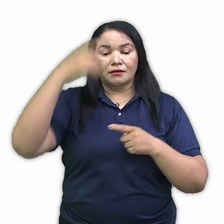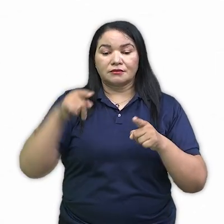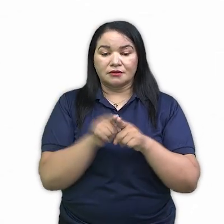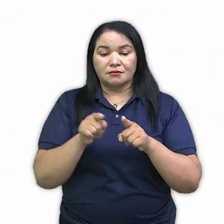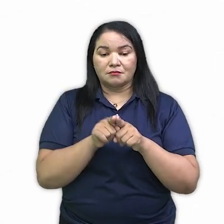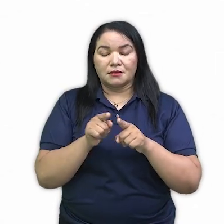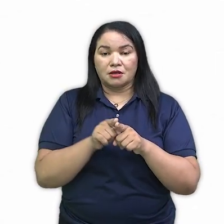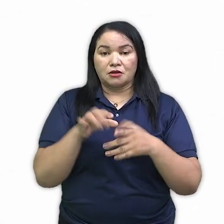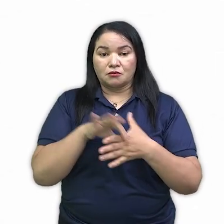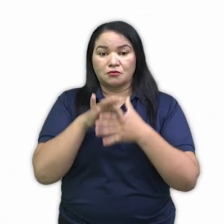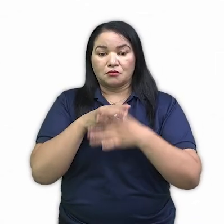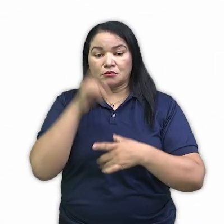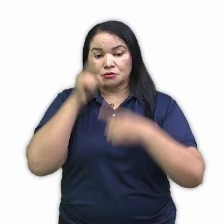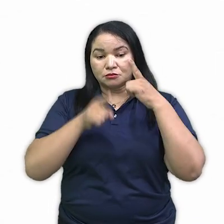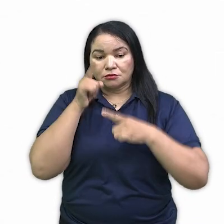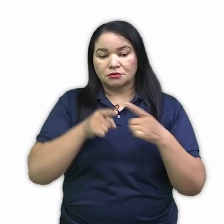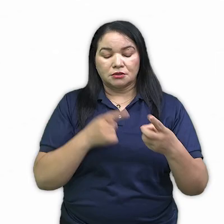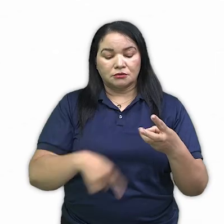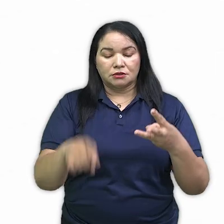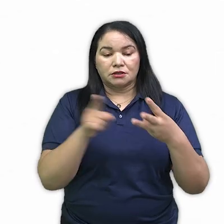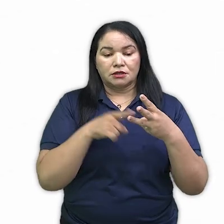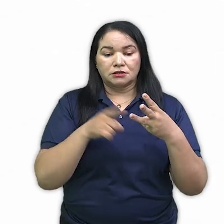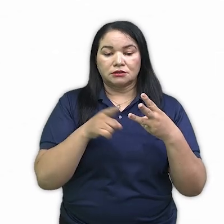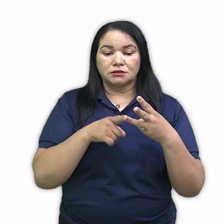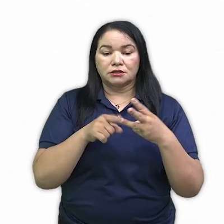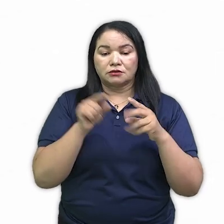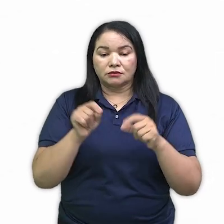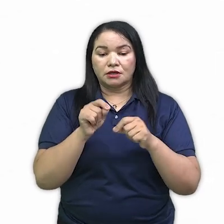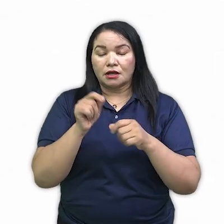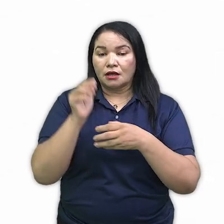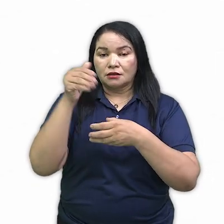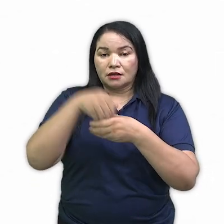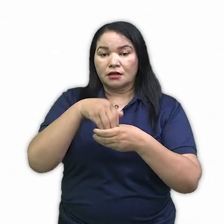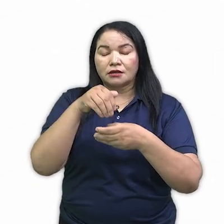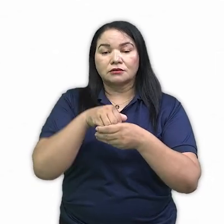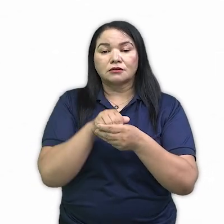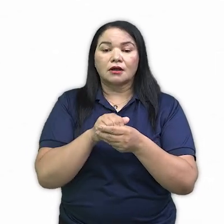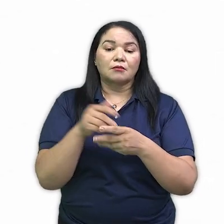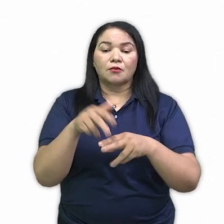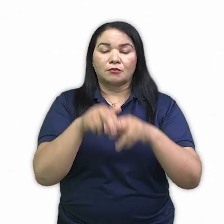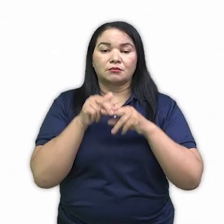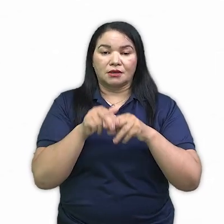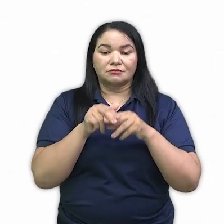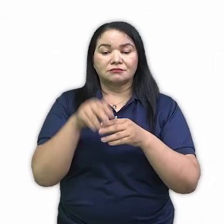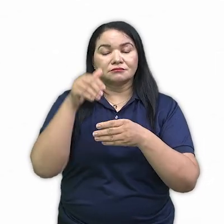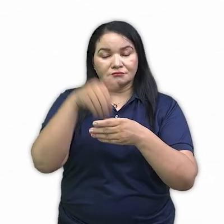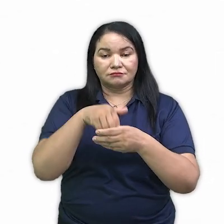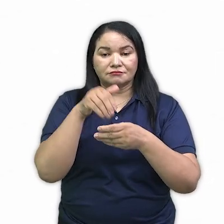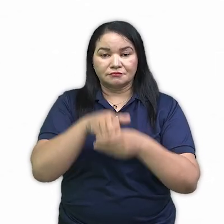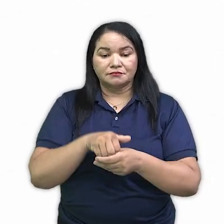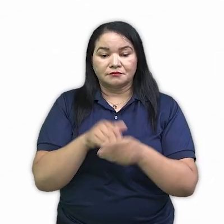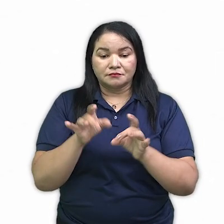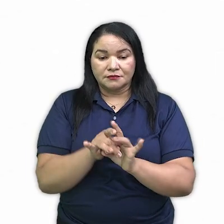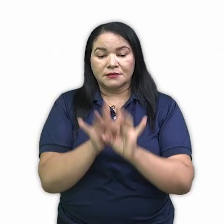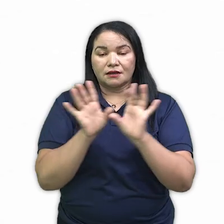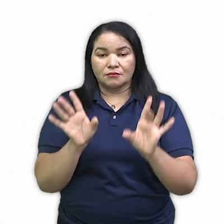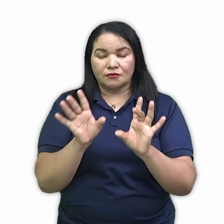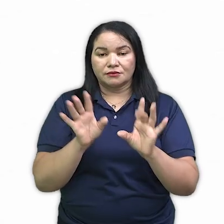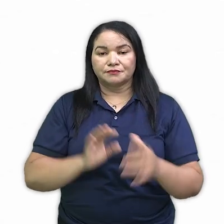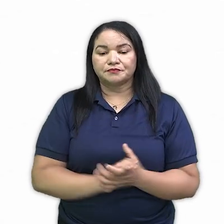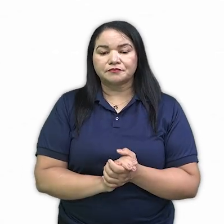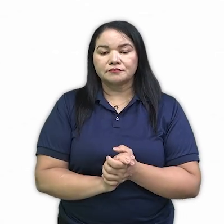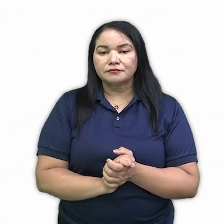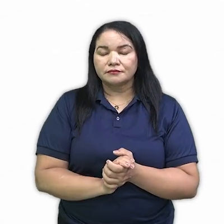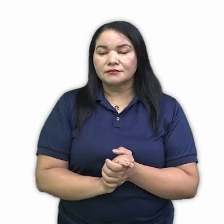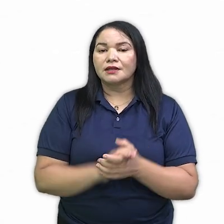poder do ditador, tá bom? E o poder de consenso, que é o poder democrático, através das eleições. Esse daí é o